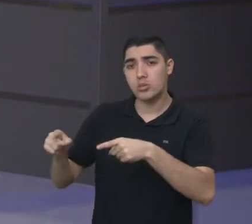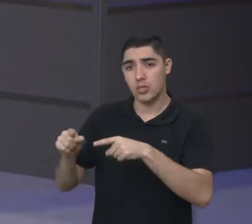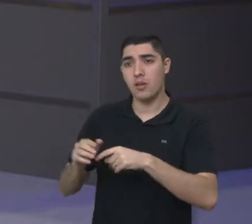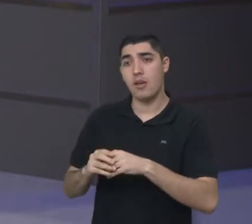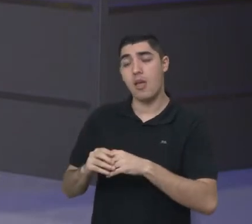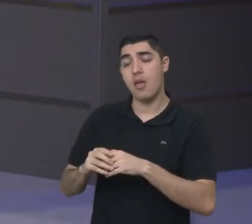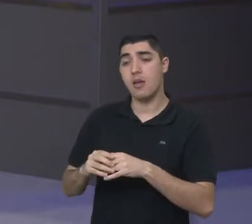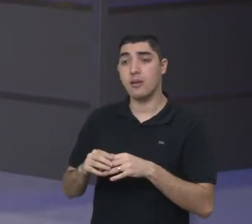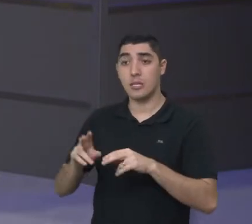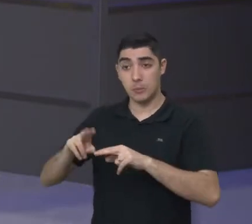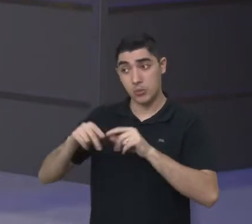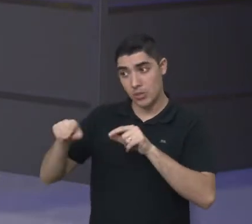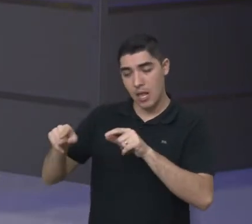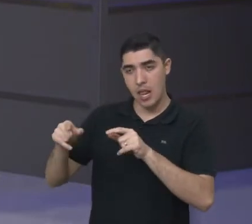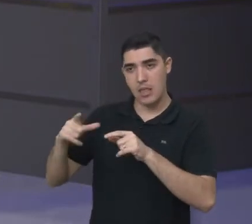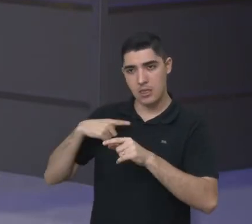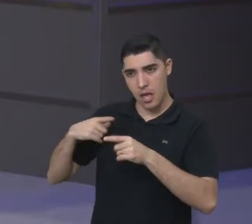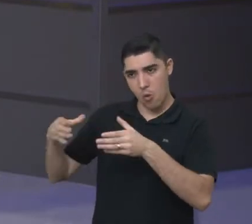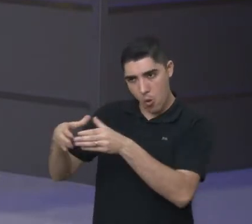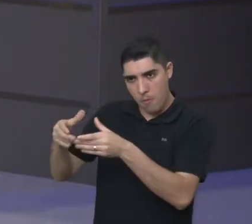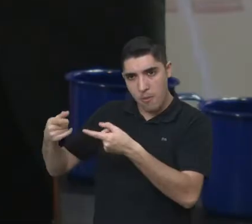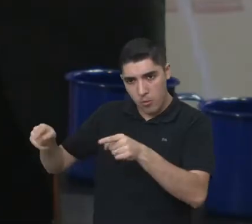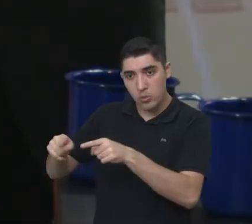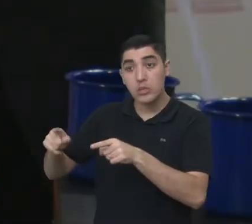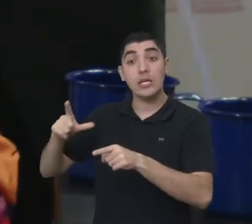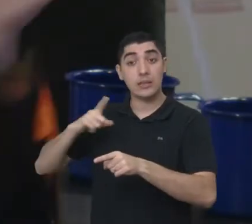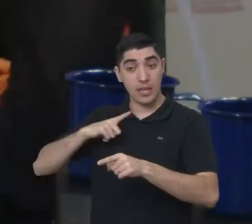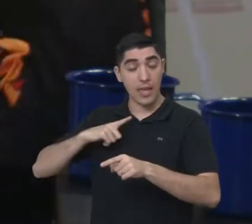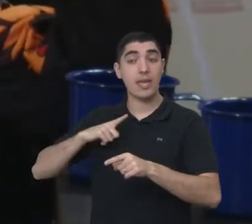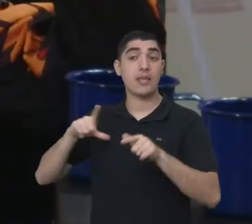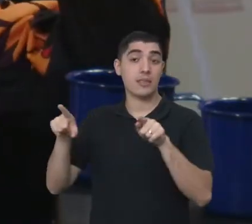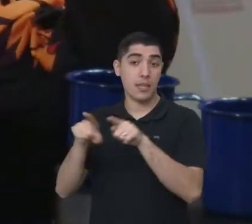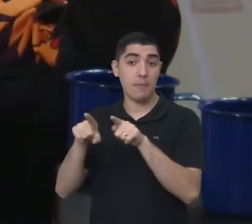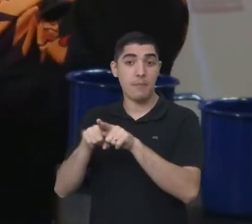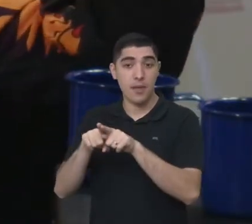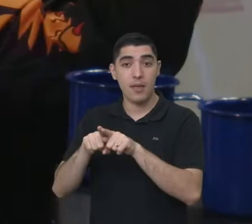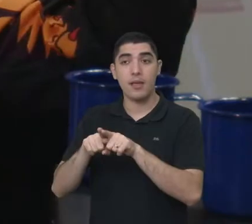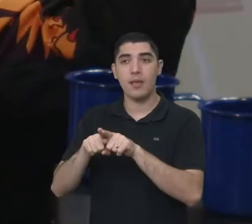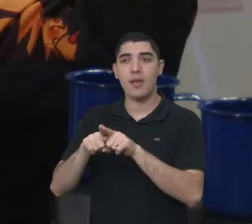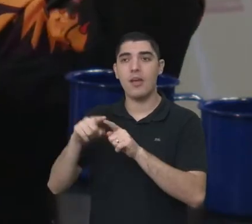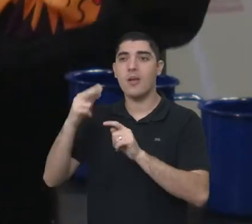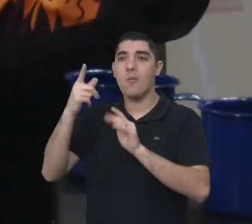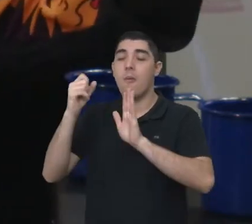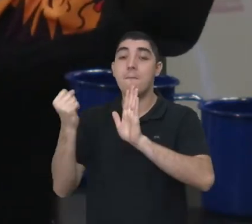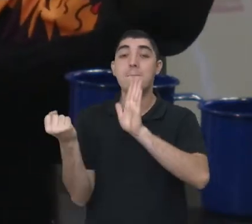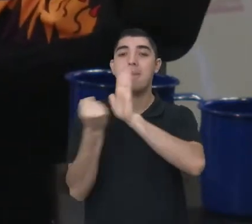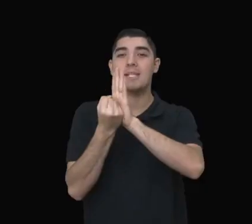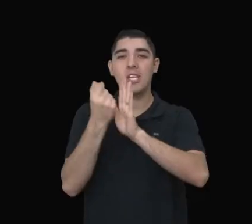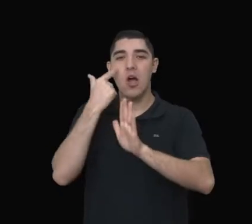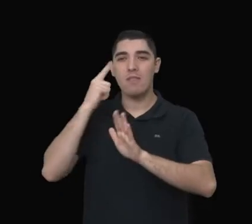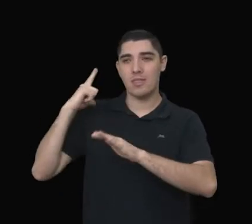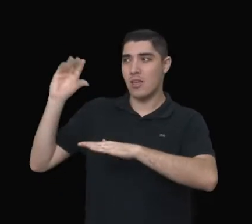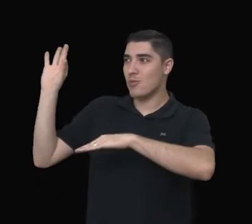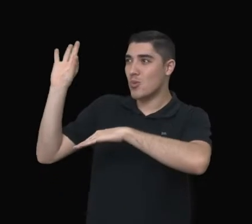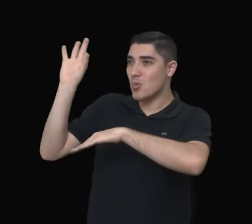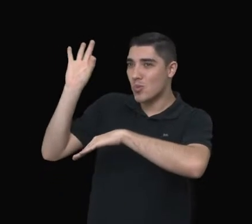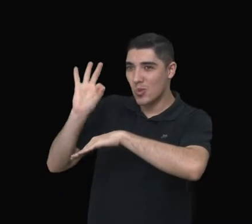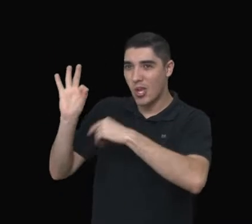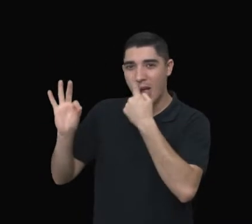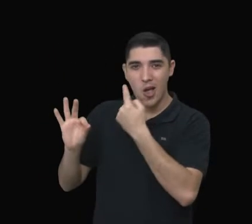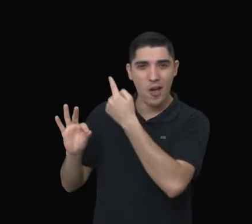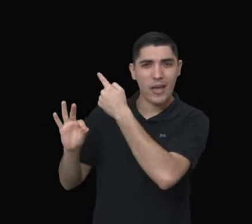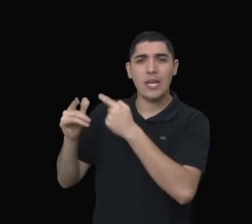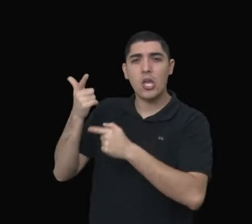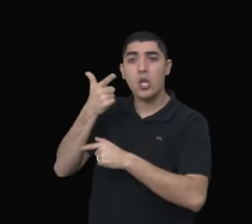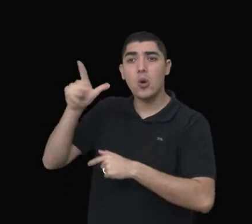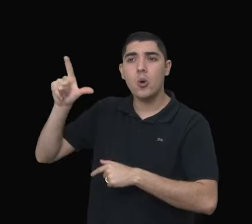Nessa composição, além da banda, né, tem o mascote de fundo, né? Essa mosquinha é um mascote e atrás também,